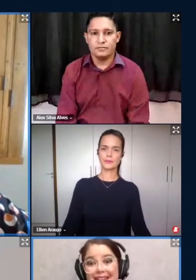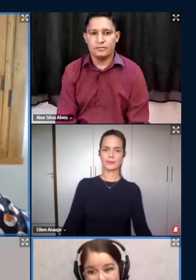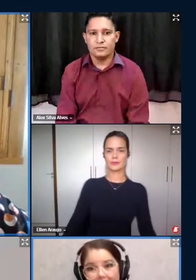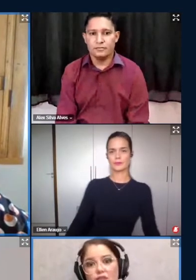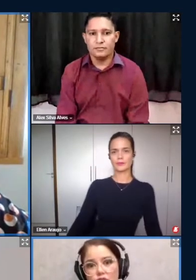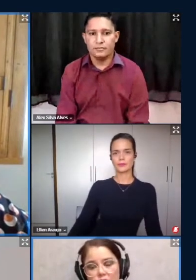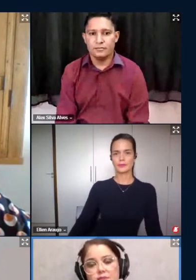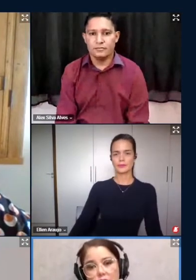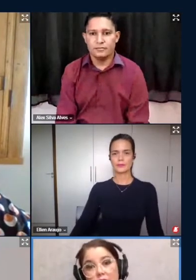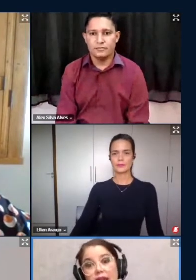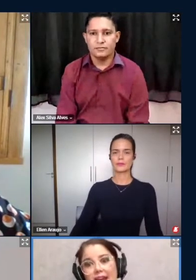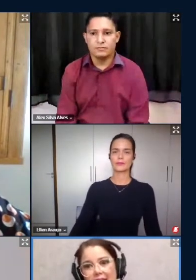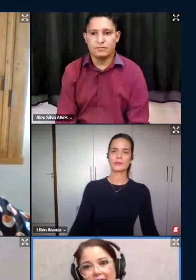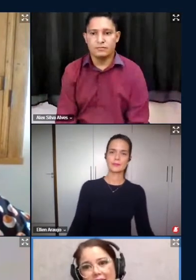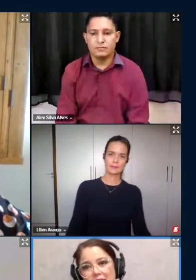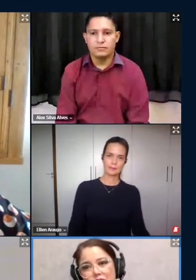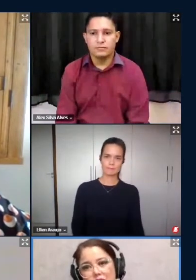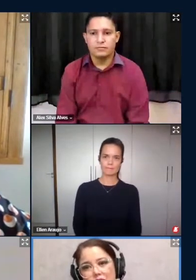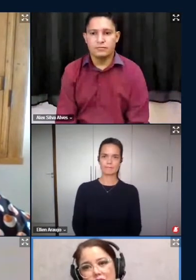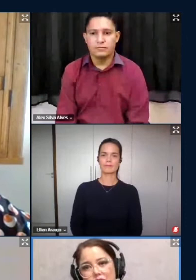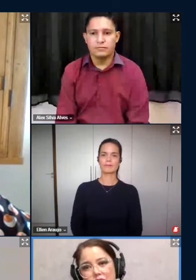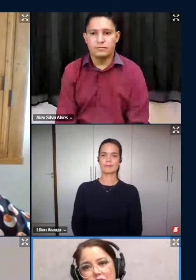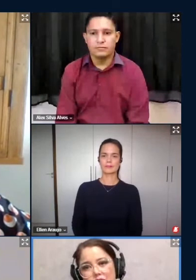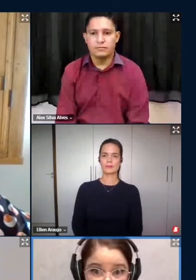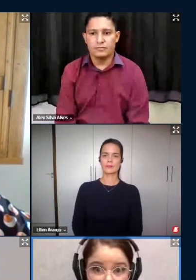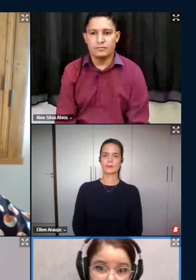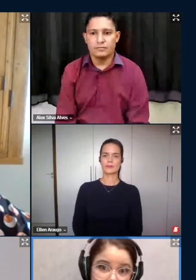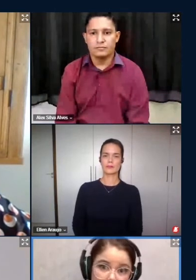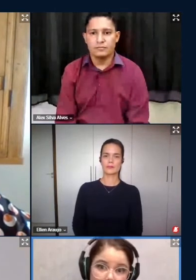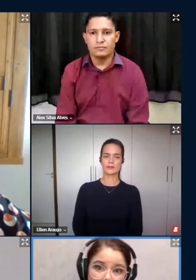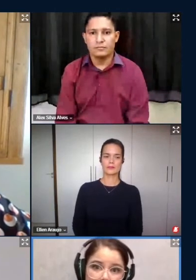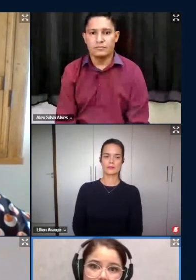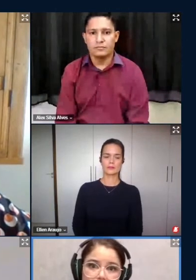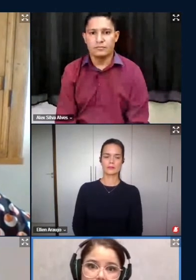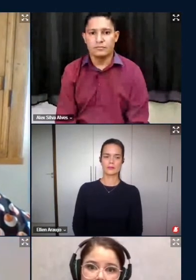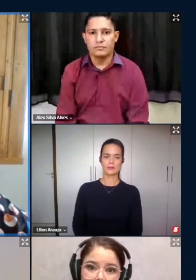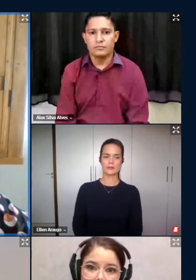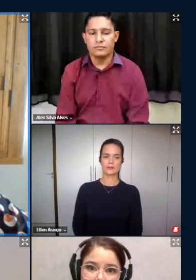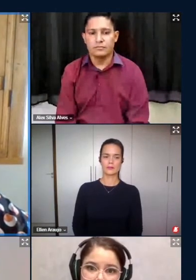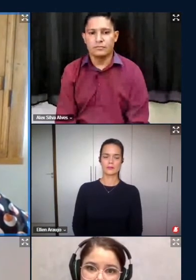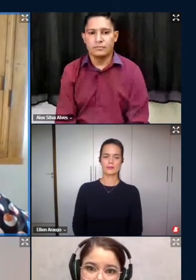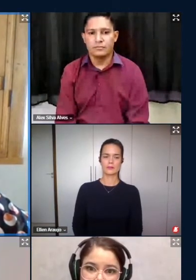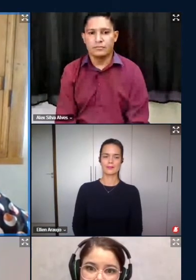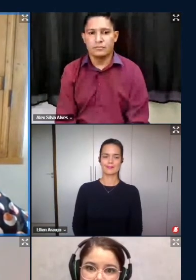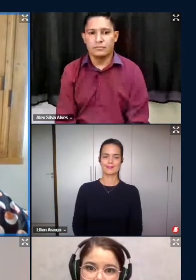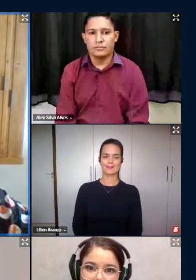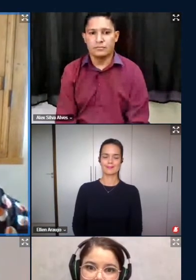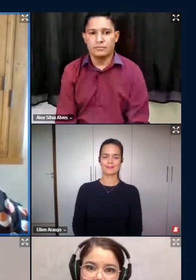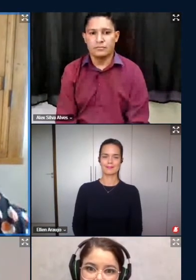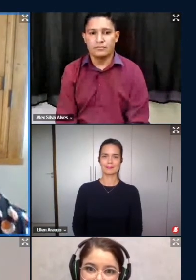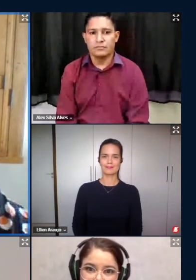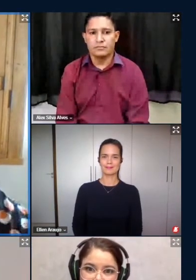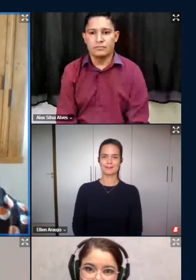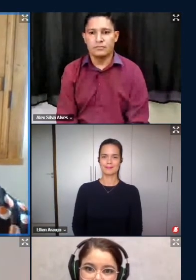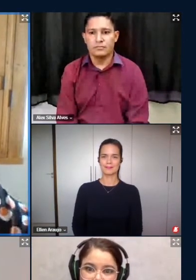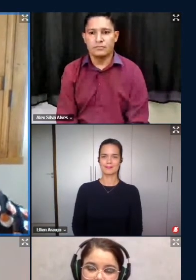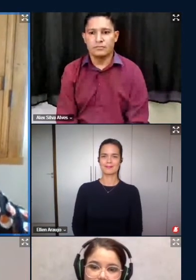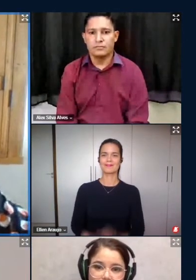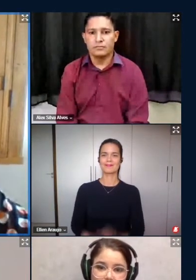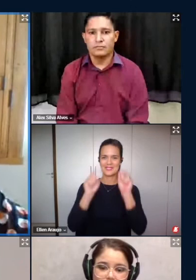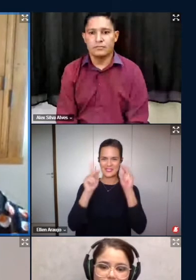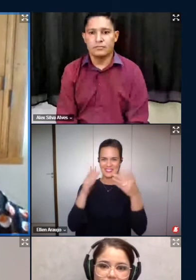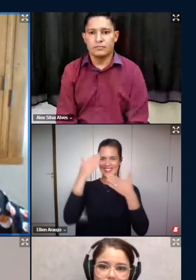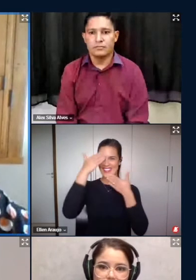ser criados mesmo. Então, é a relação da descoberta do processo de criação. Certo. Tá certo. Então, eu agradeço,